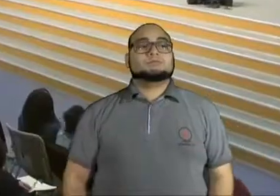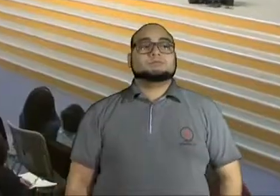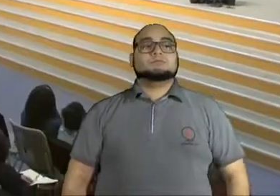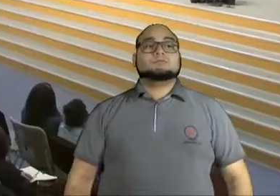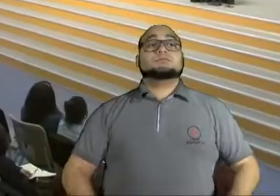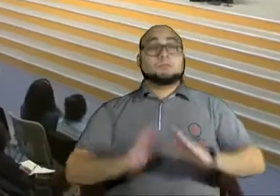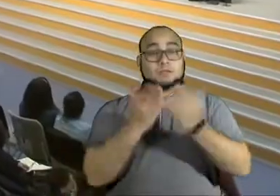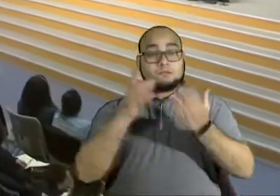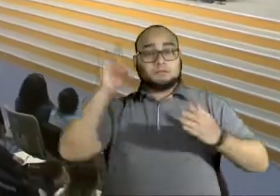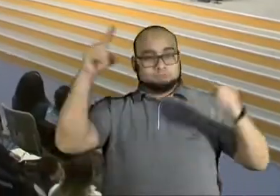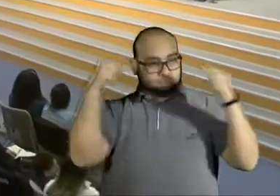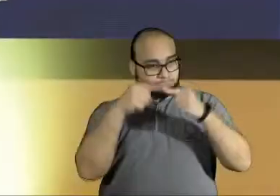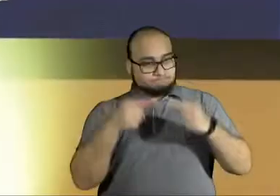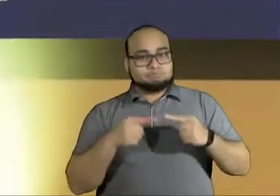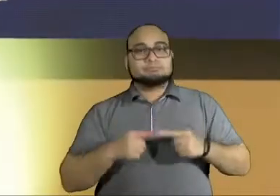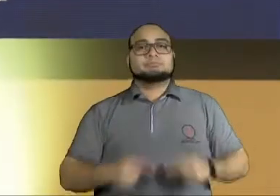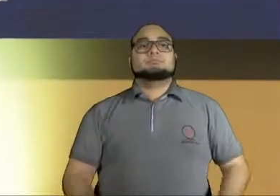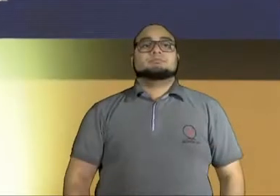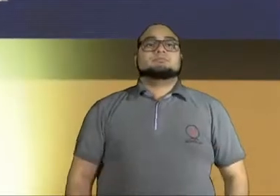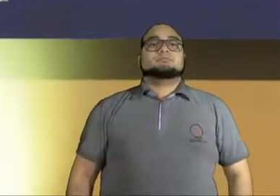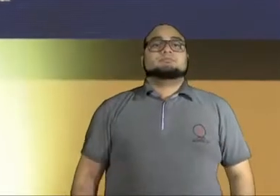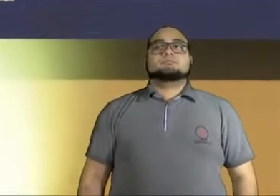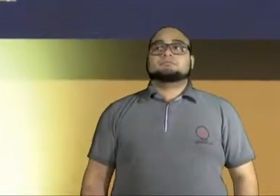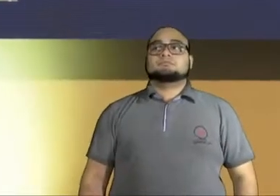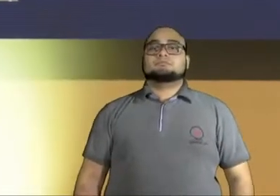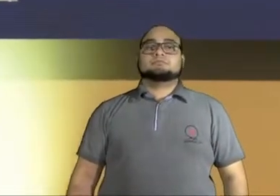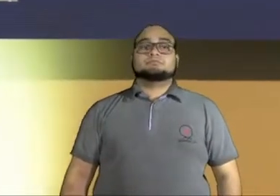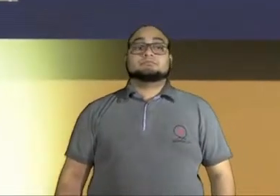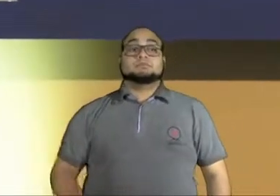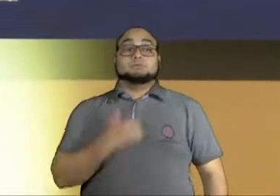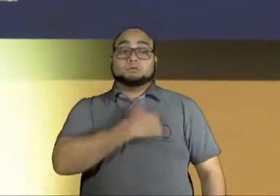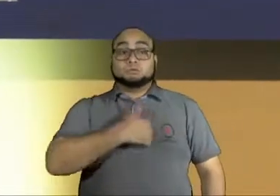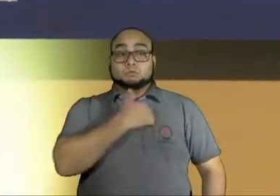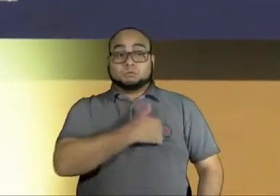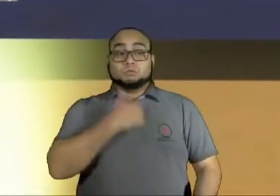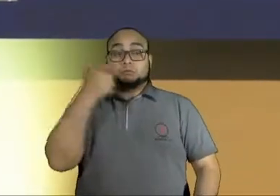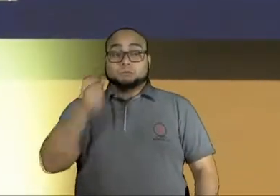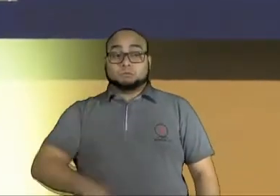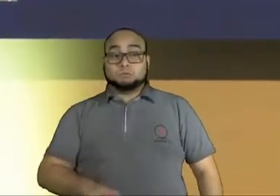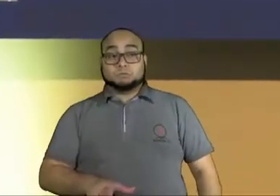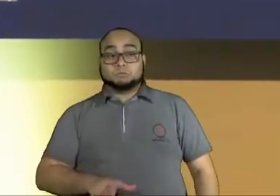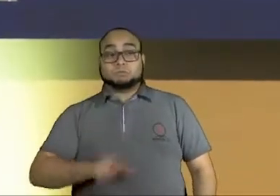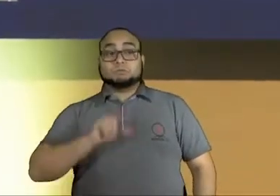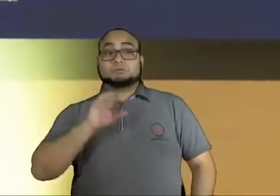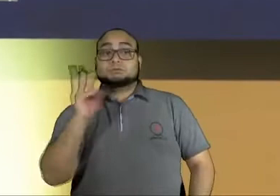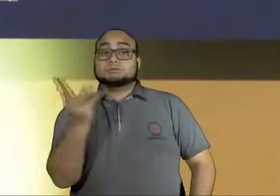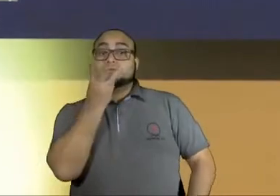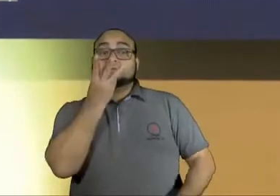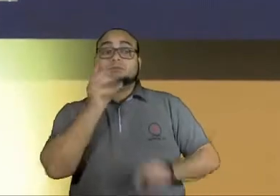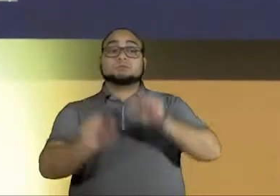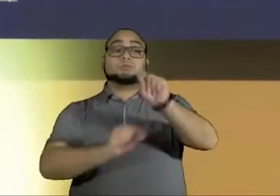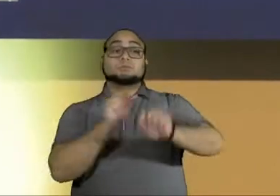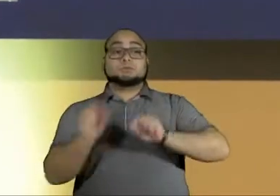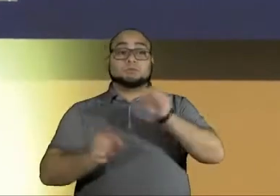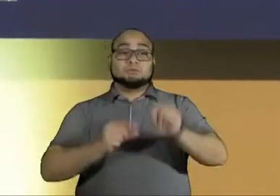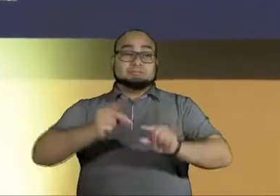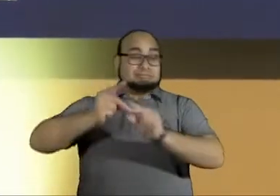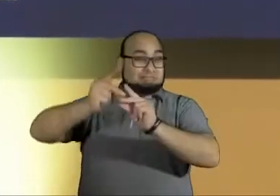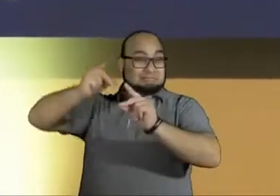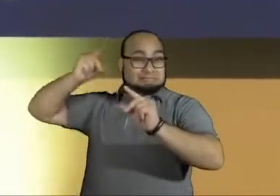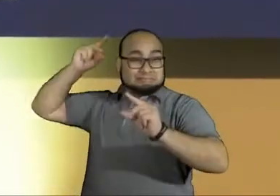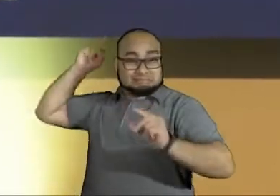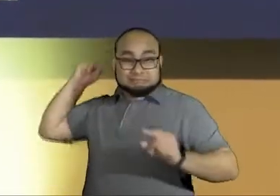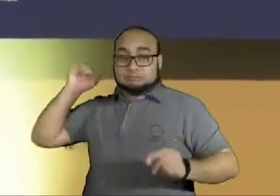a... E aí João repete a palavra que está escrita pela boca do profeta Isaías, que foi dita muitos e muitos anos